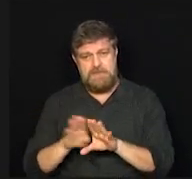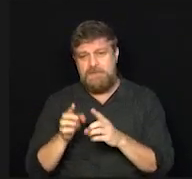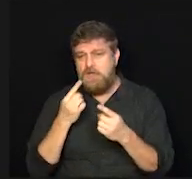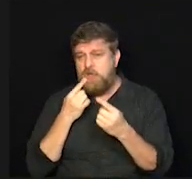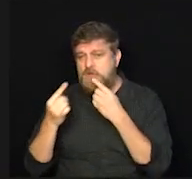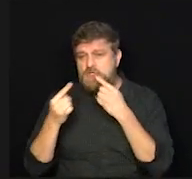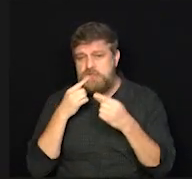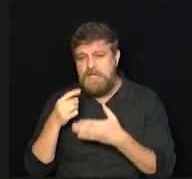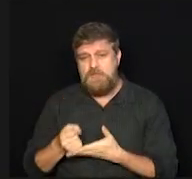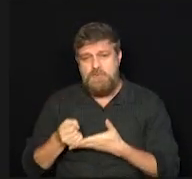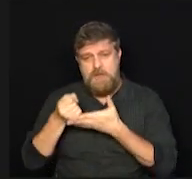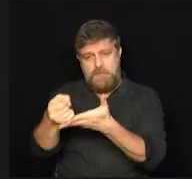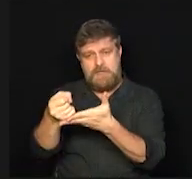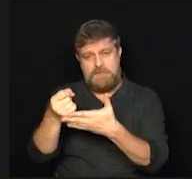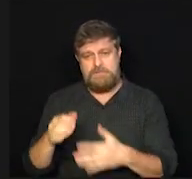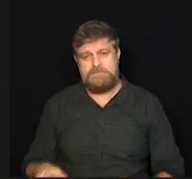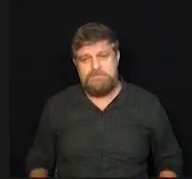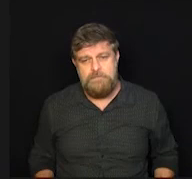Guerra